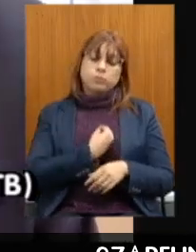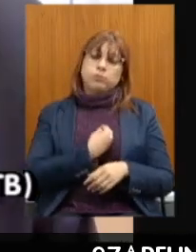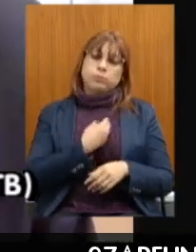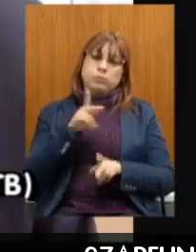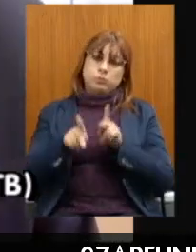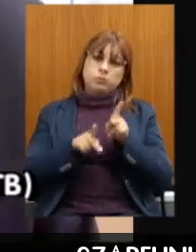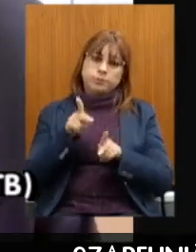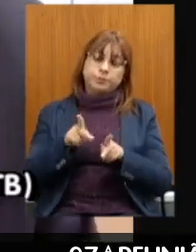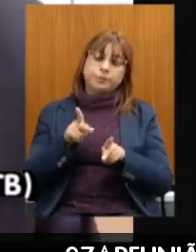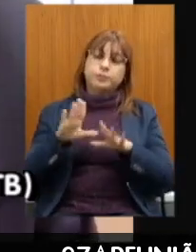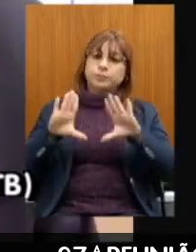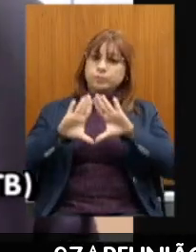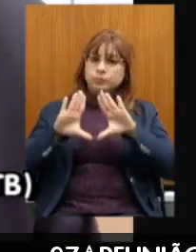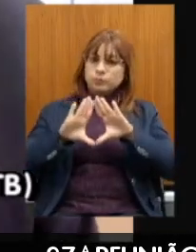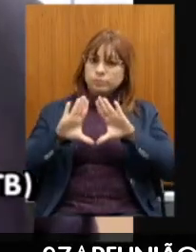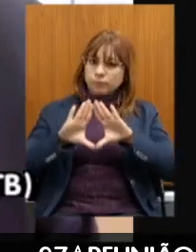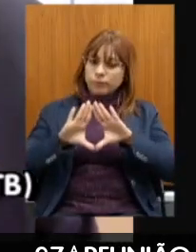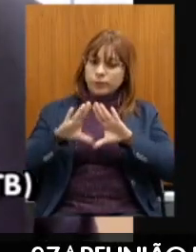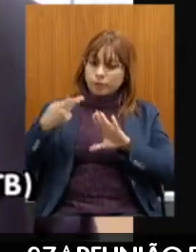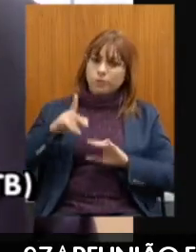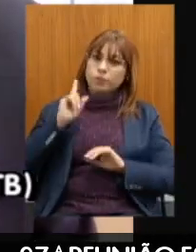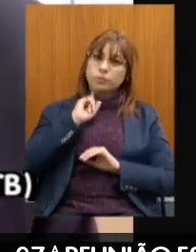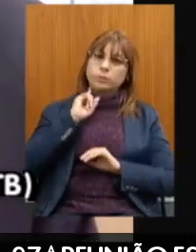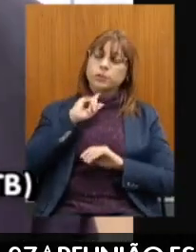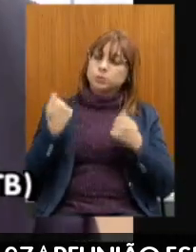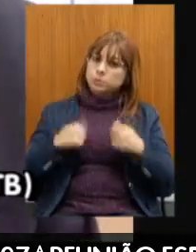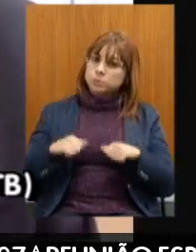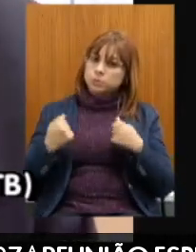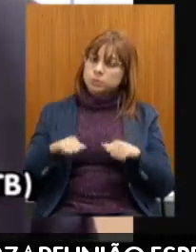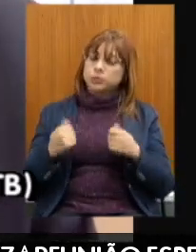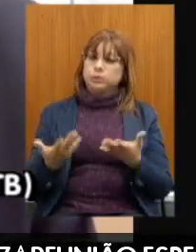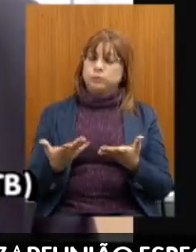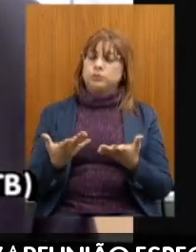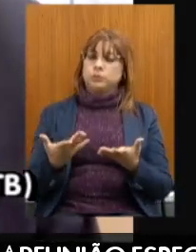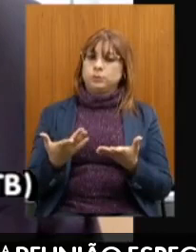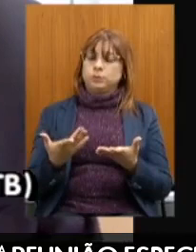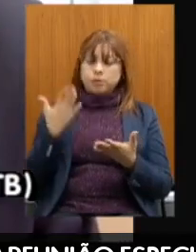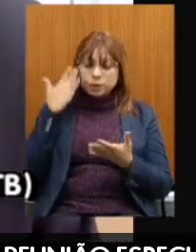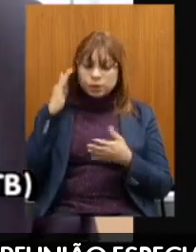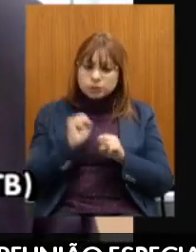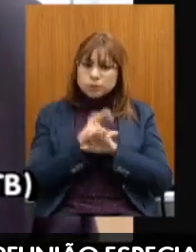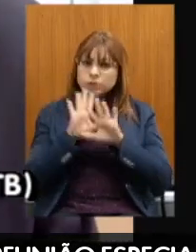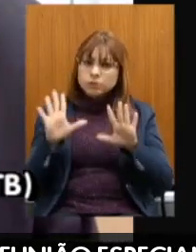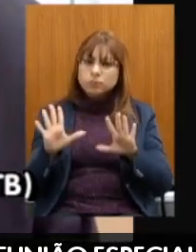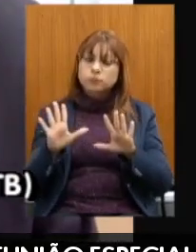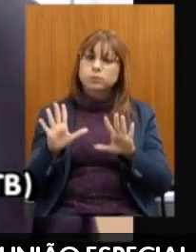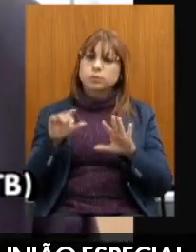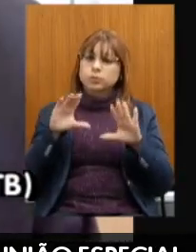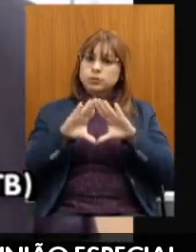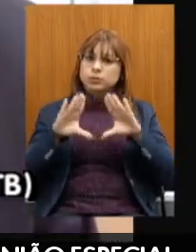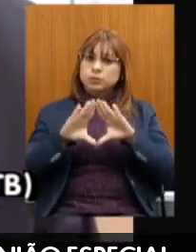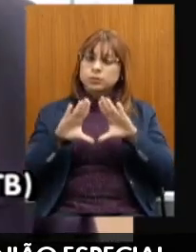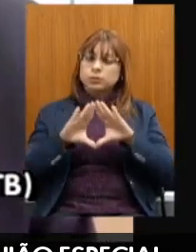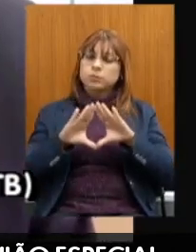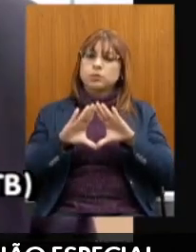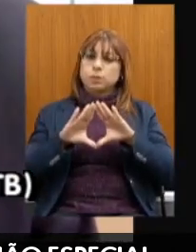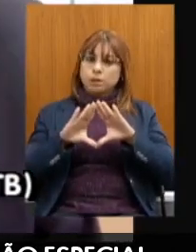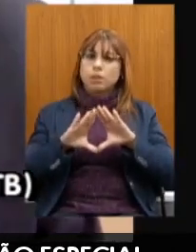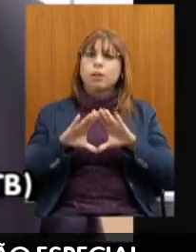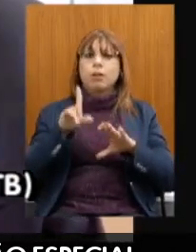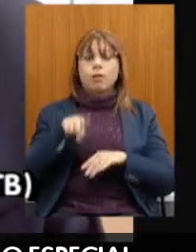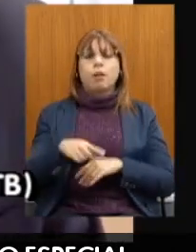A Assembleia de Minas precisa fazer uma introspecção e entender que ela, que a sua essência,